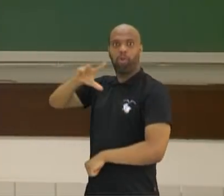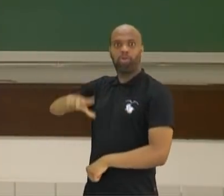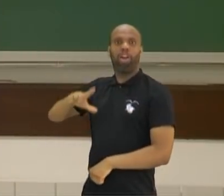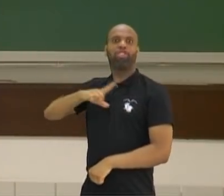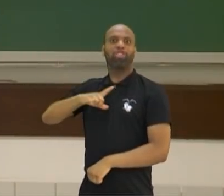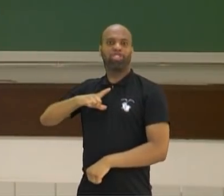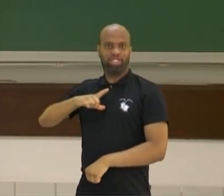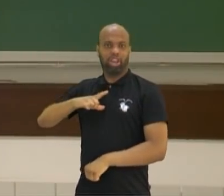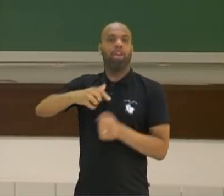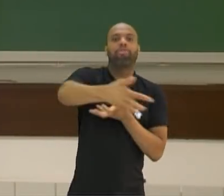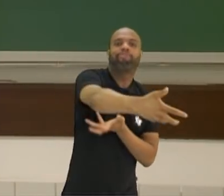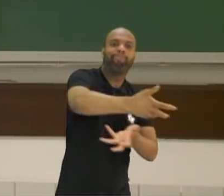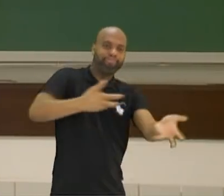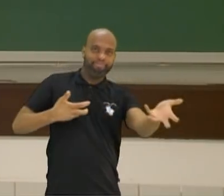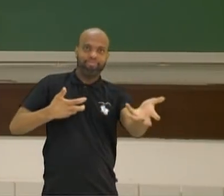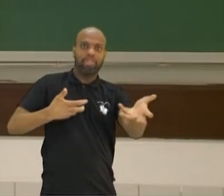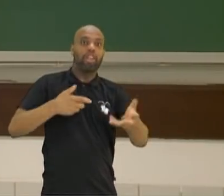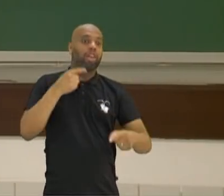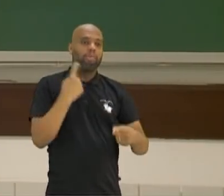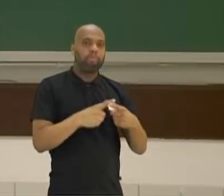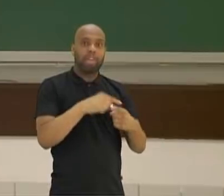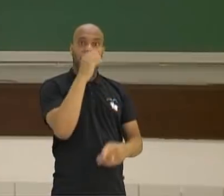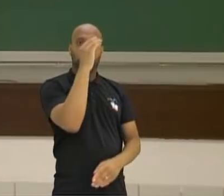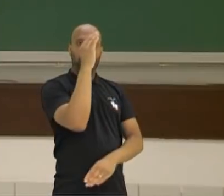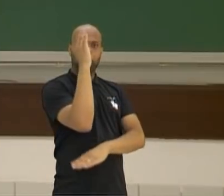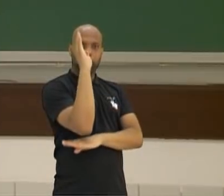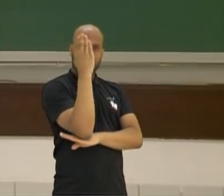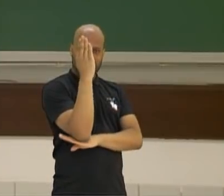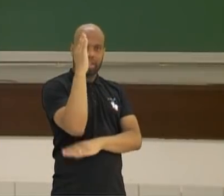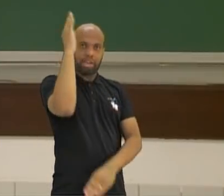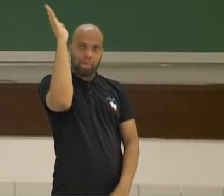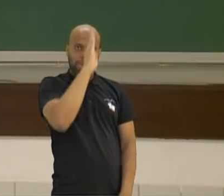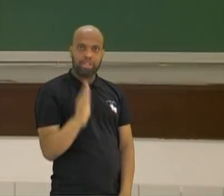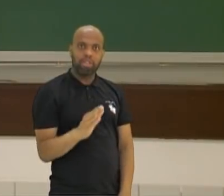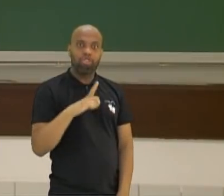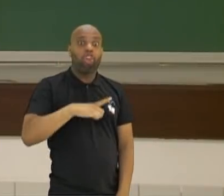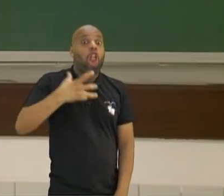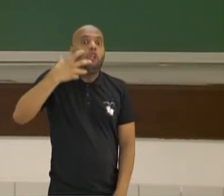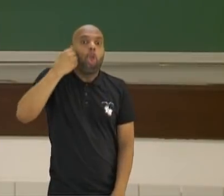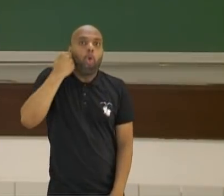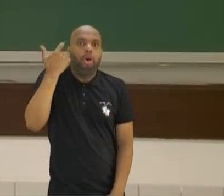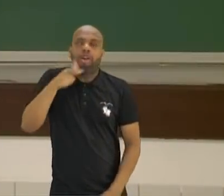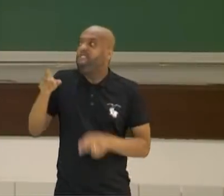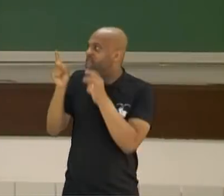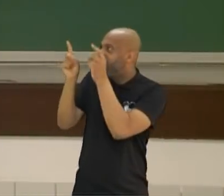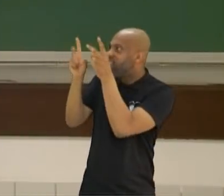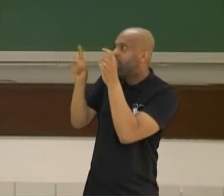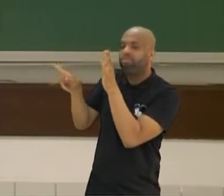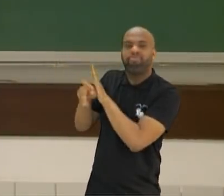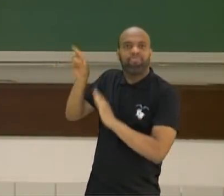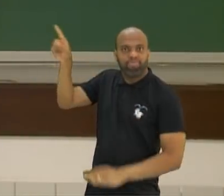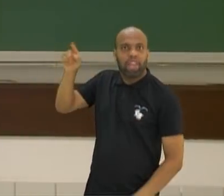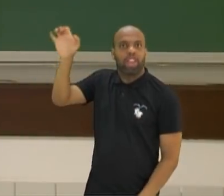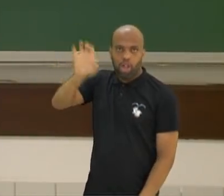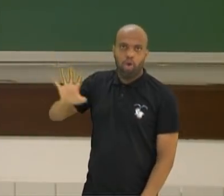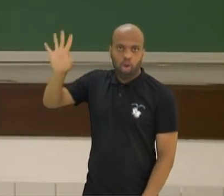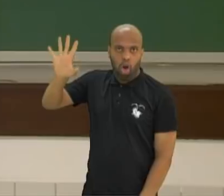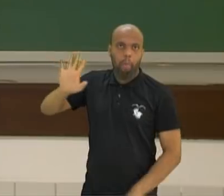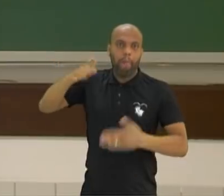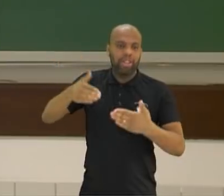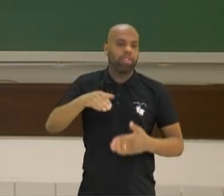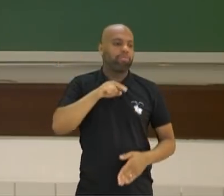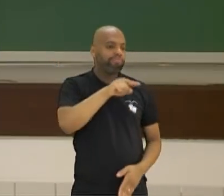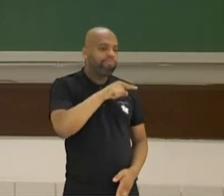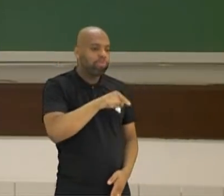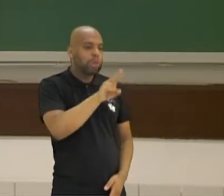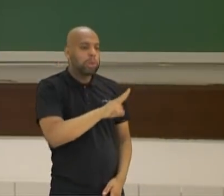eles acharam um produto que dava muito lucro, o pau-brasil, e eles se utilizavam dessa relação de troca com os indígenas através das